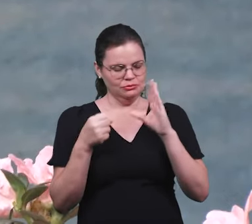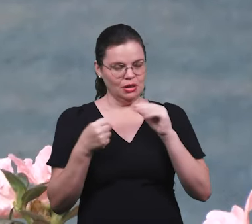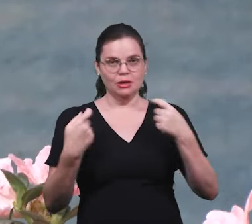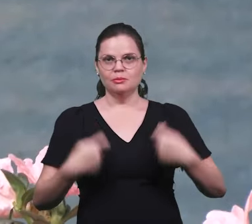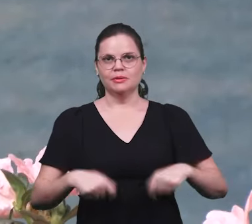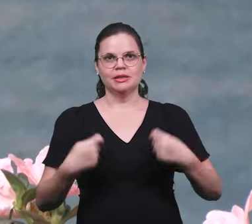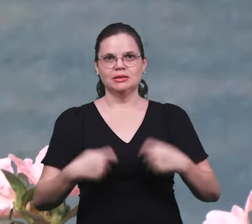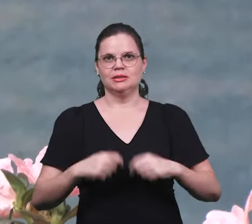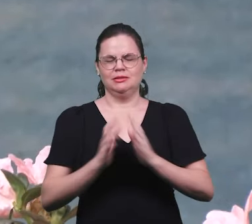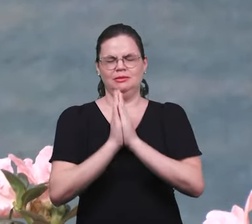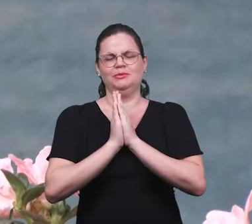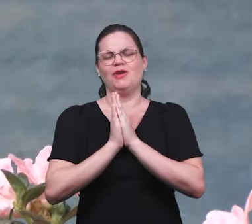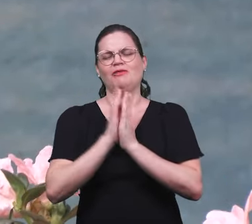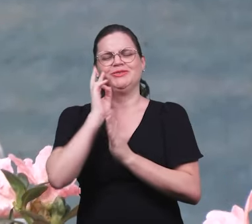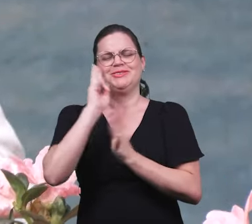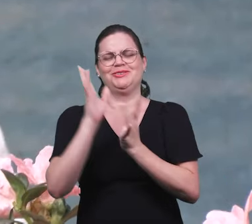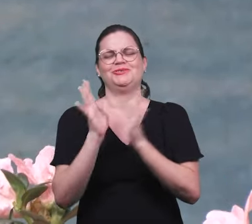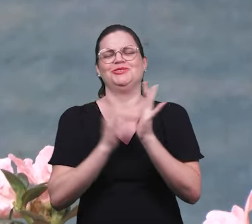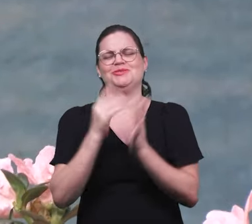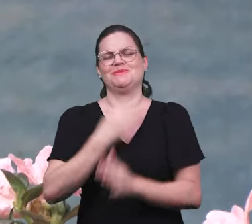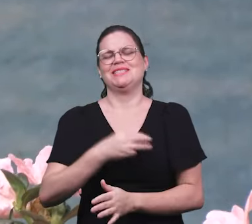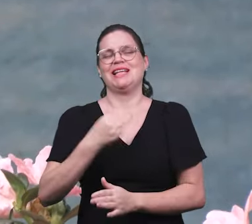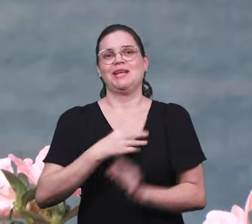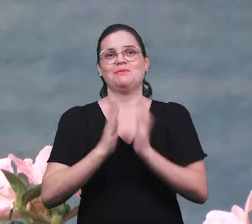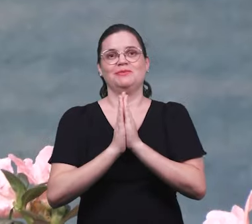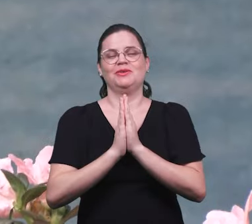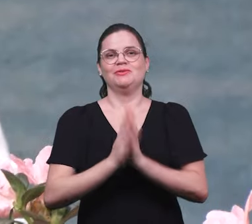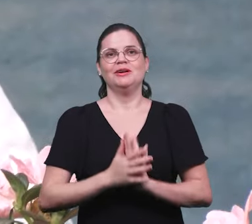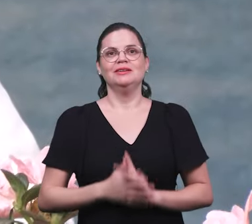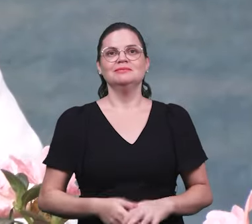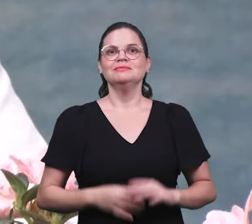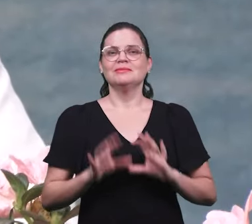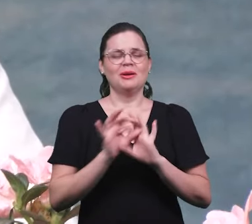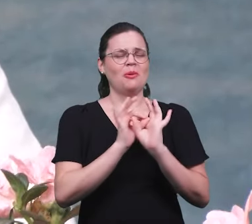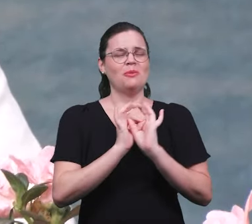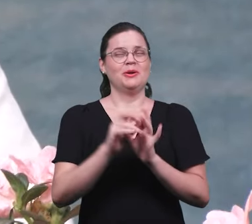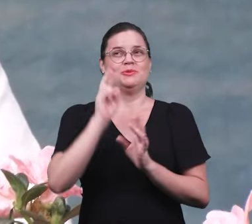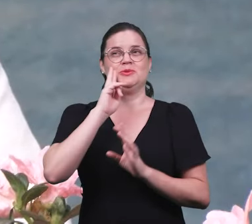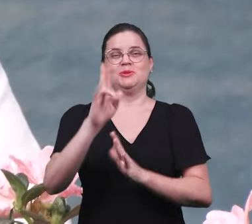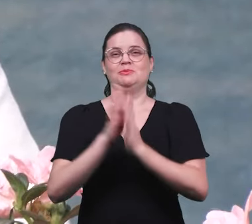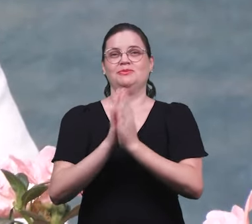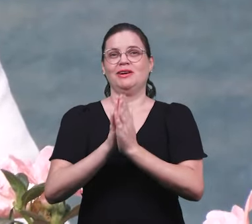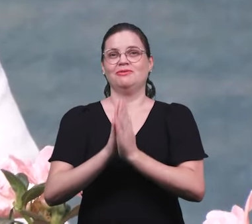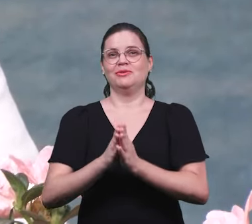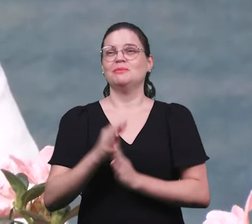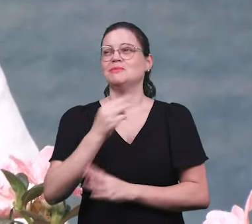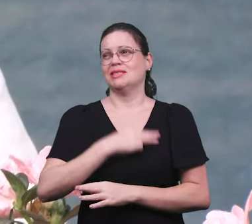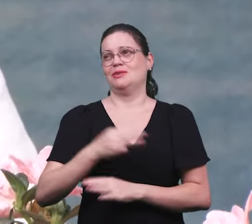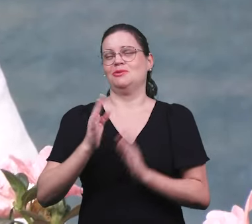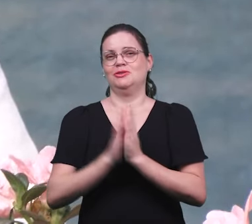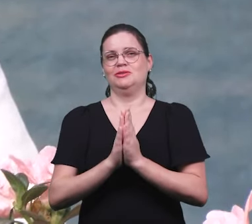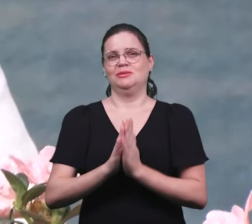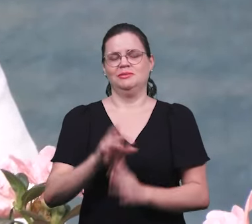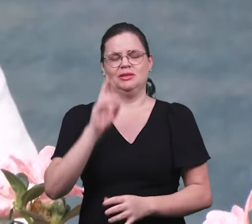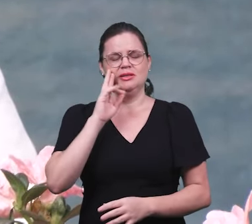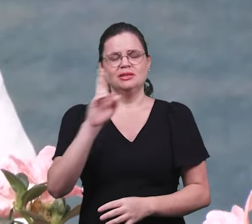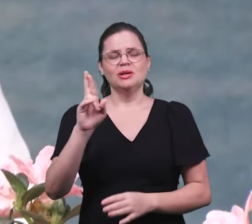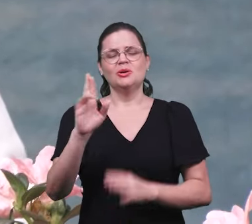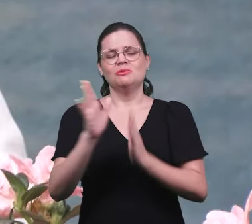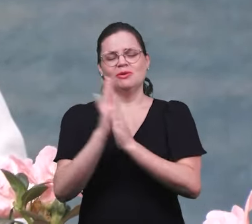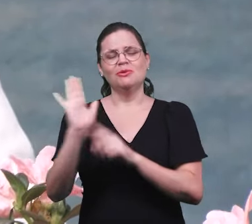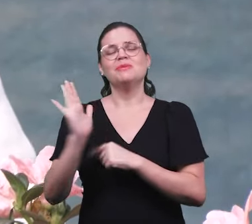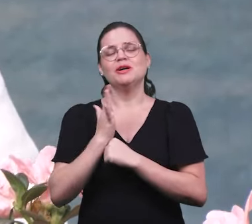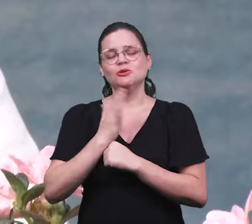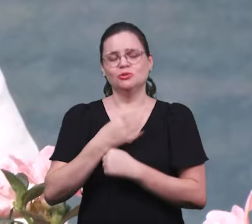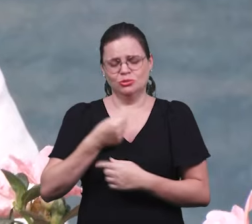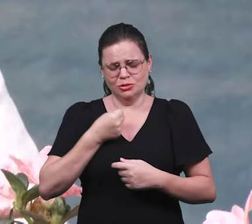que ser assim, Senhor, tem misericórdia. Eu tive que procurar uma comunhão muito grande com o Senhor de misericórdia. Eu falei, Senhor, o Senhor precisa me ajudar. O Senhor